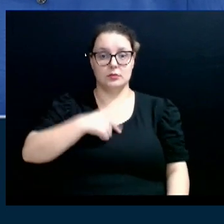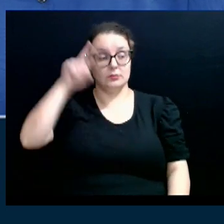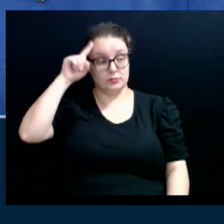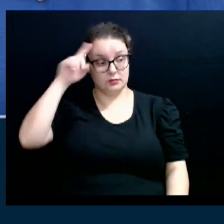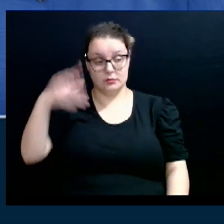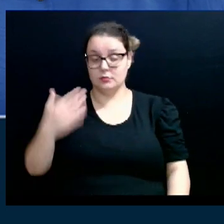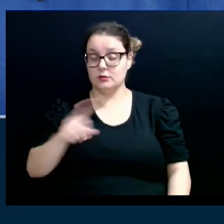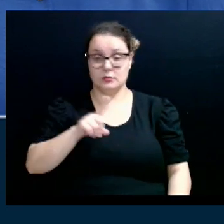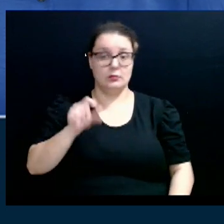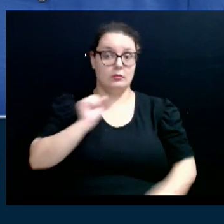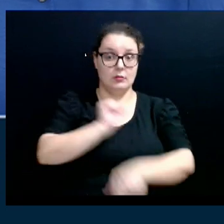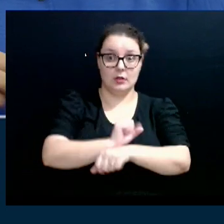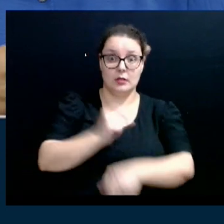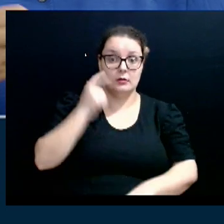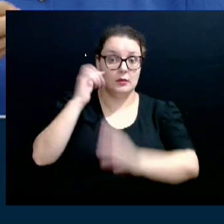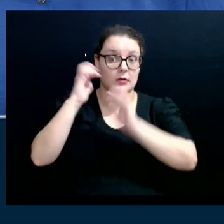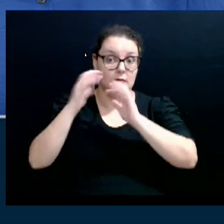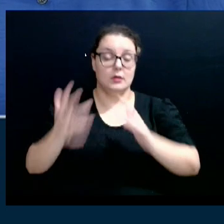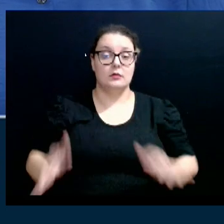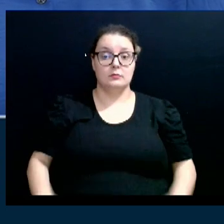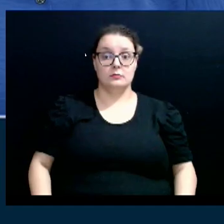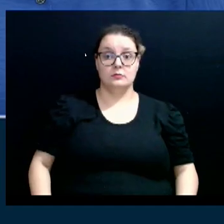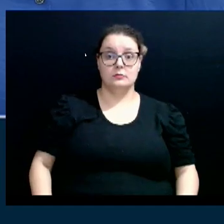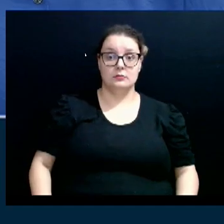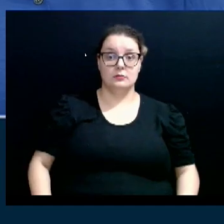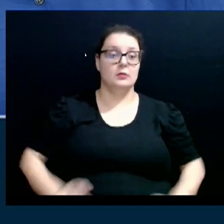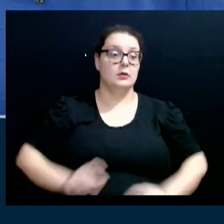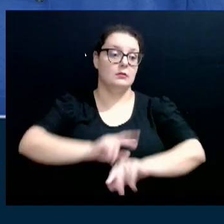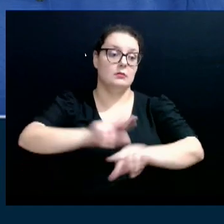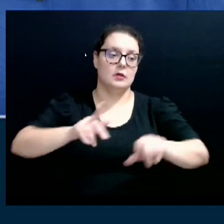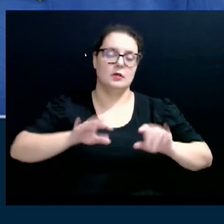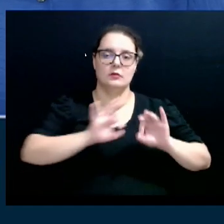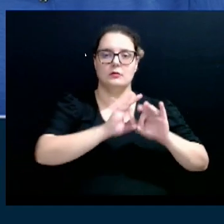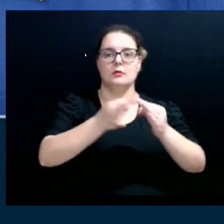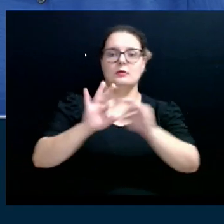pensar, né, nas inúmeras famílias que vivem,